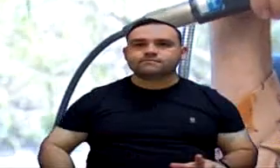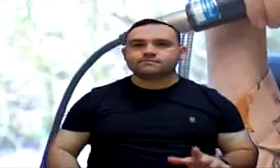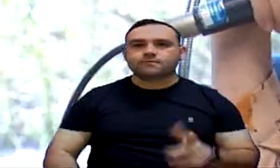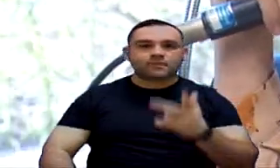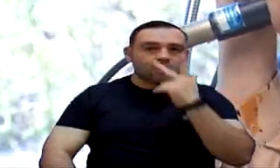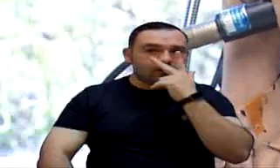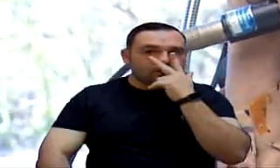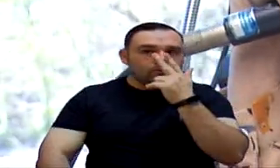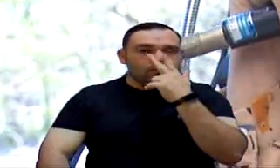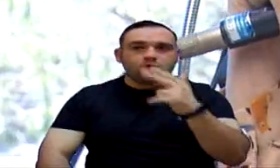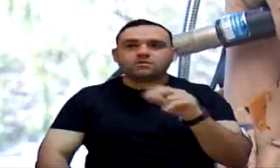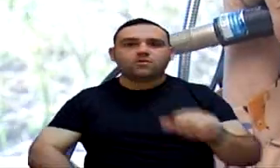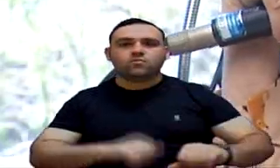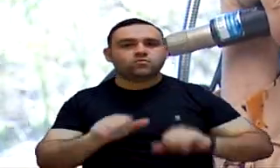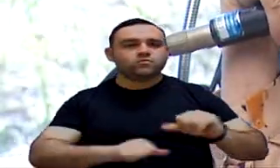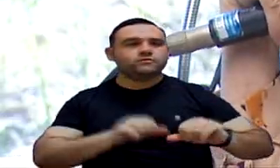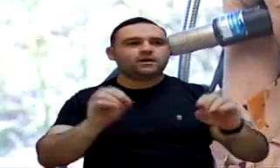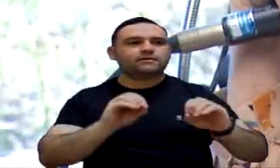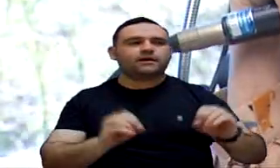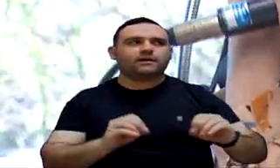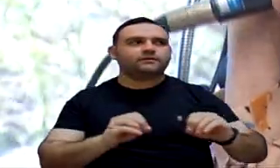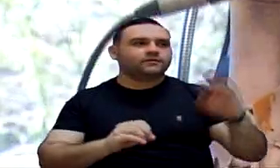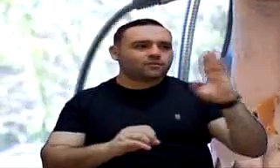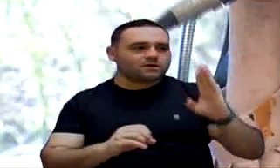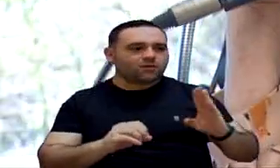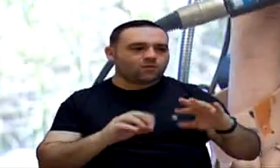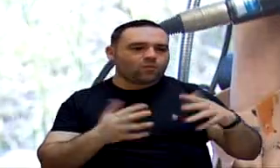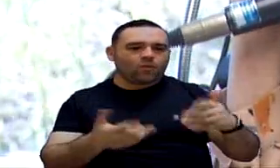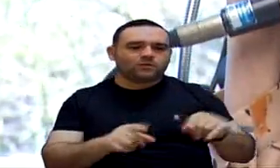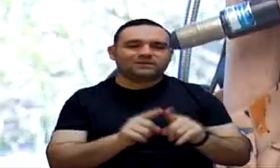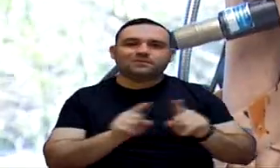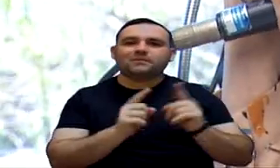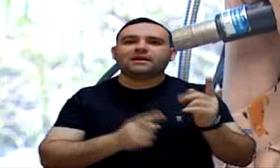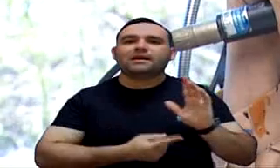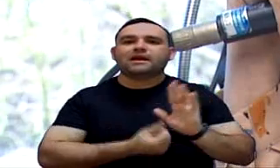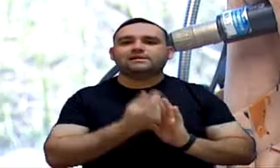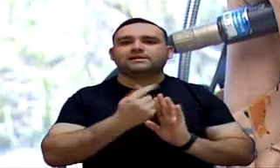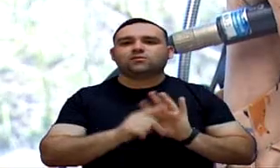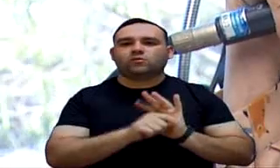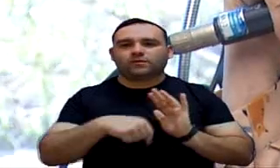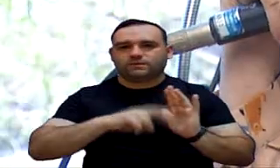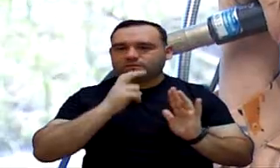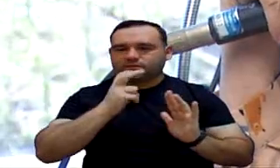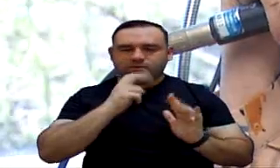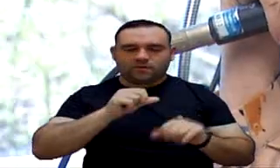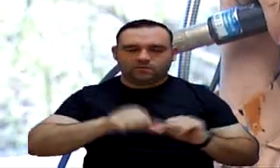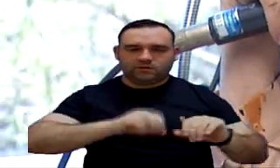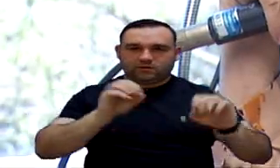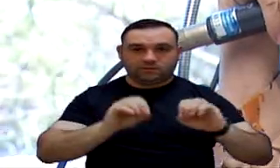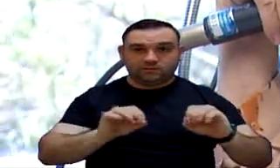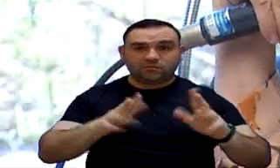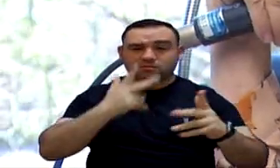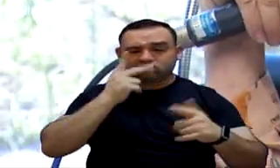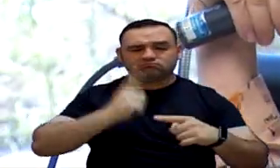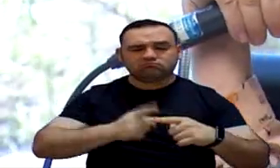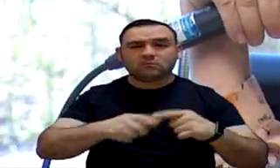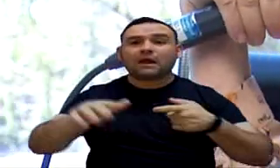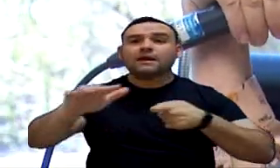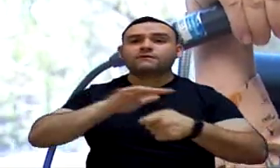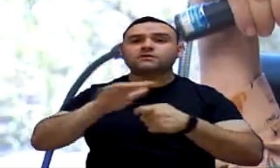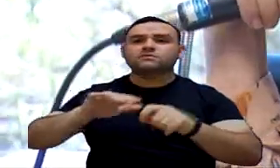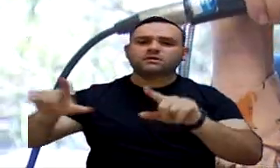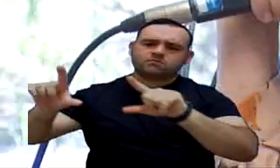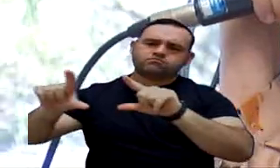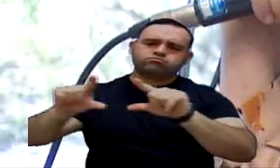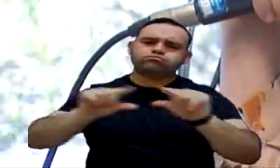Parece que nada nada muda no país e nem na nas receitas de Sorocaba agora por que que investimentos vai